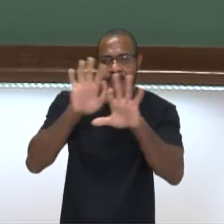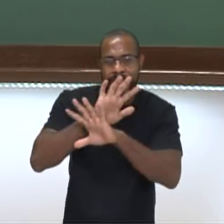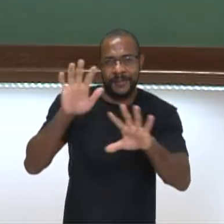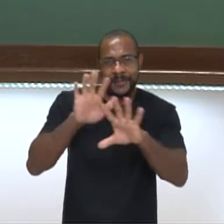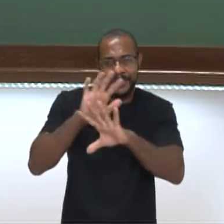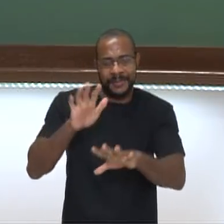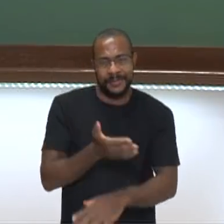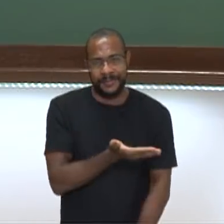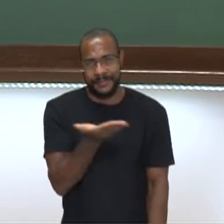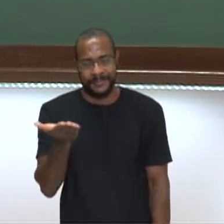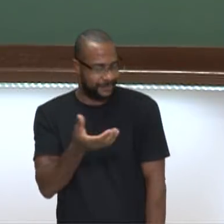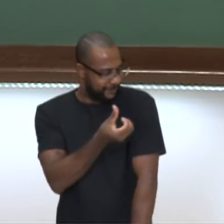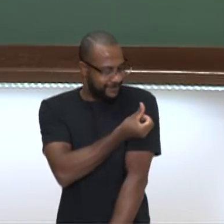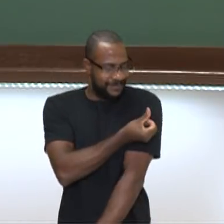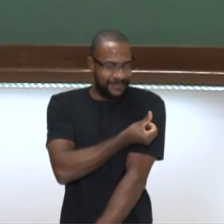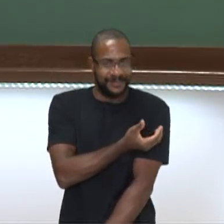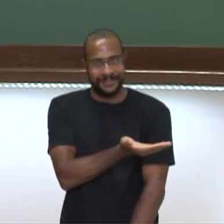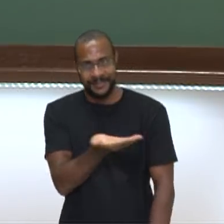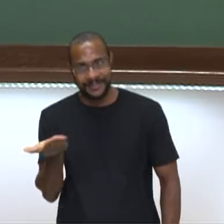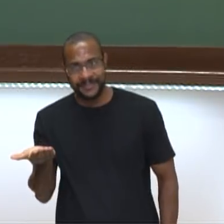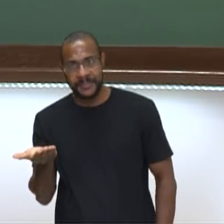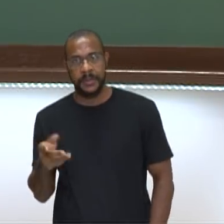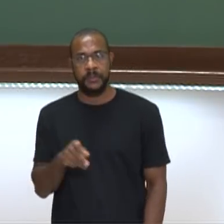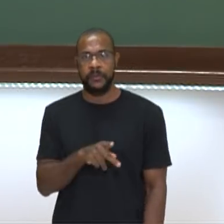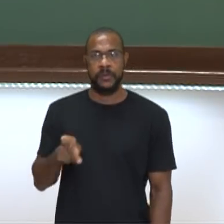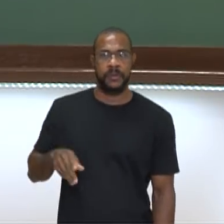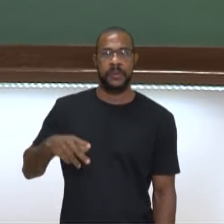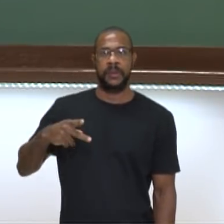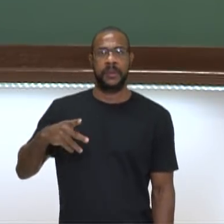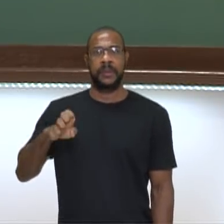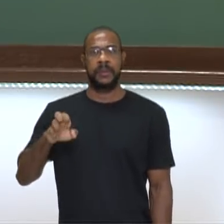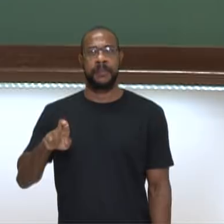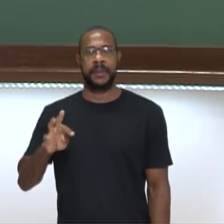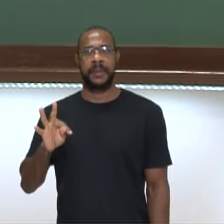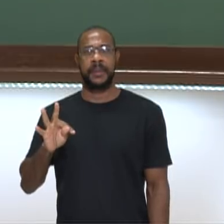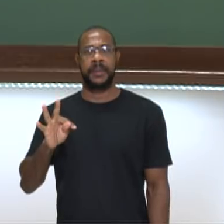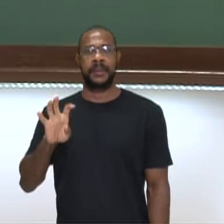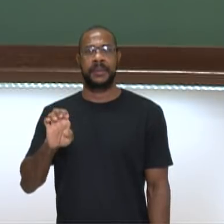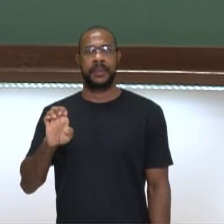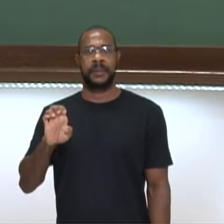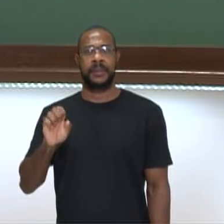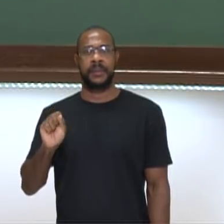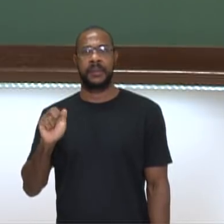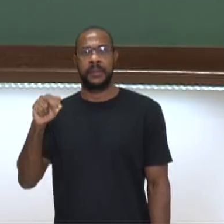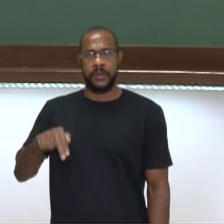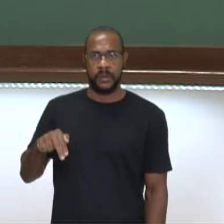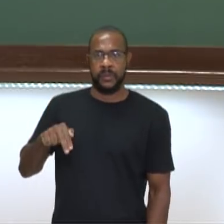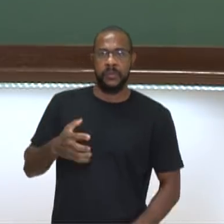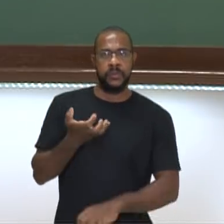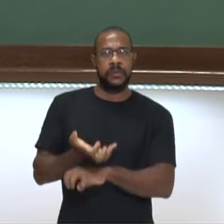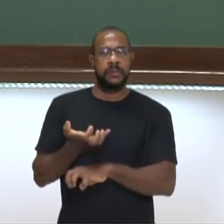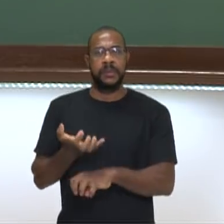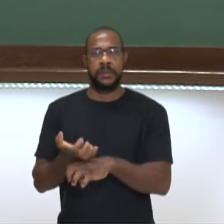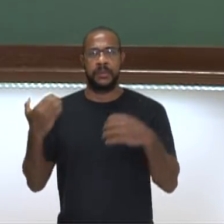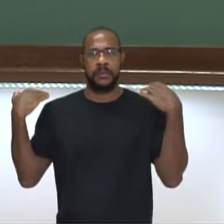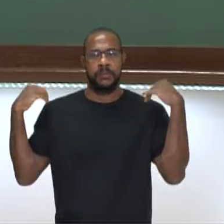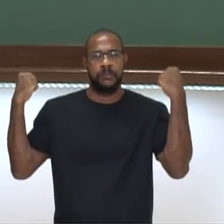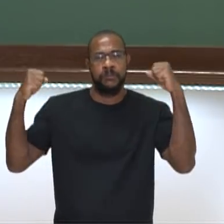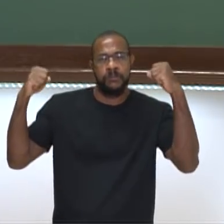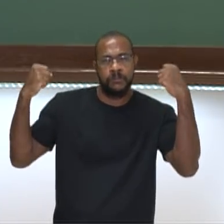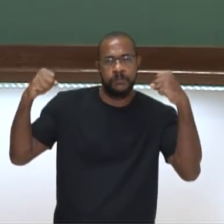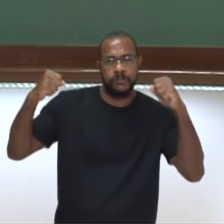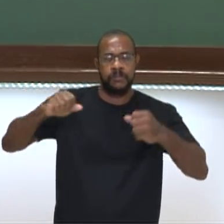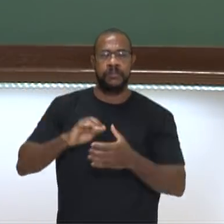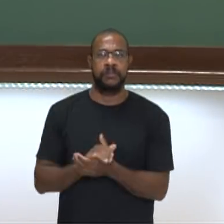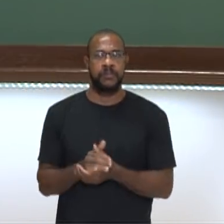Olá pessoal do sexto ano, aqui é o professor Peterson da disciplina de Educação Física. E